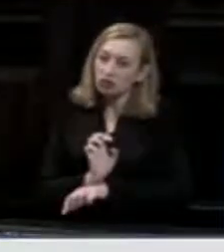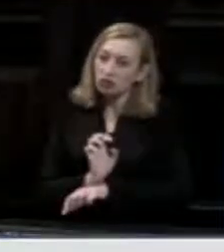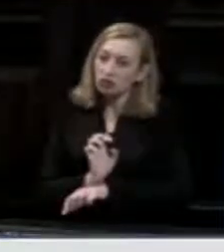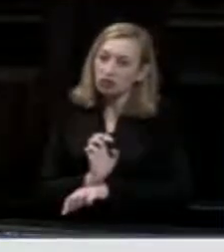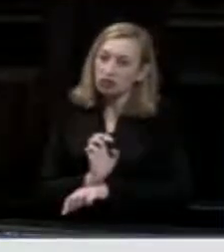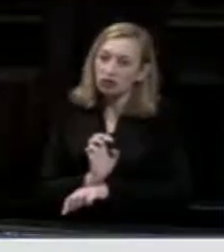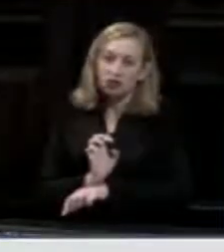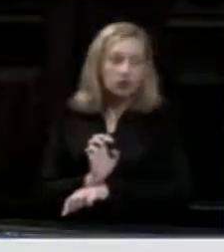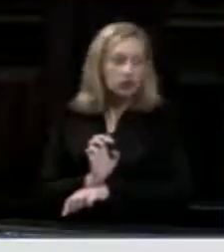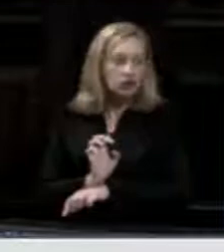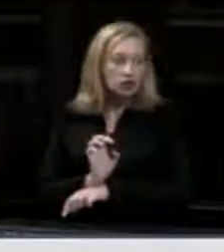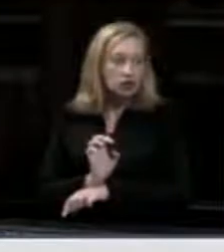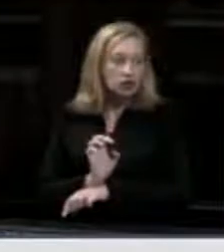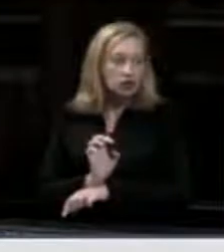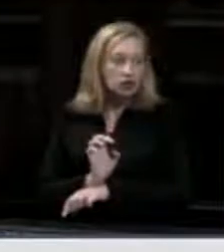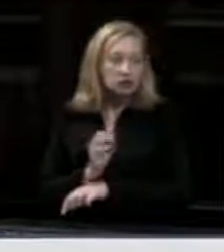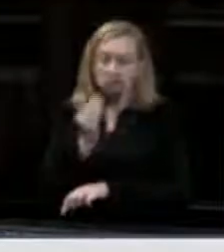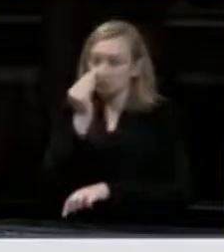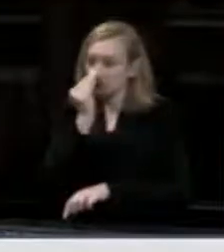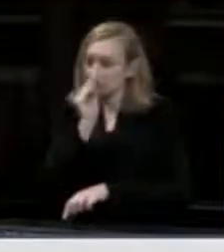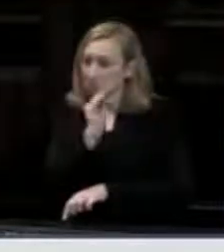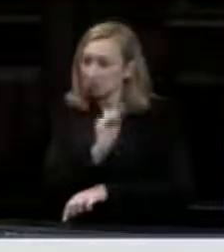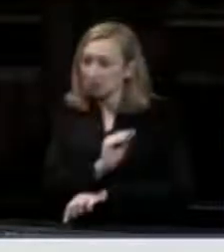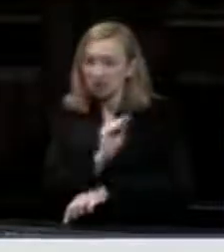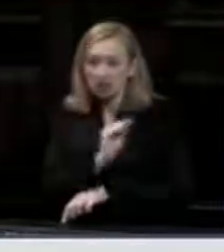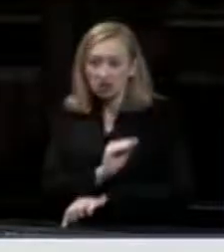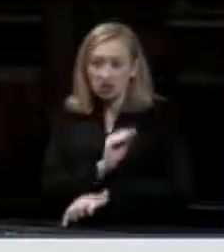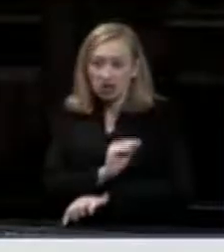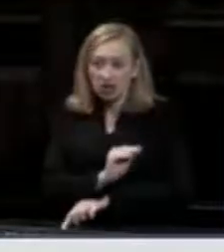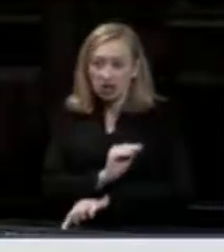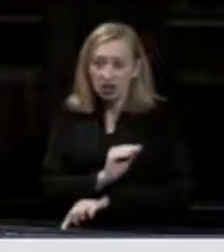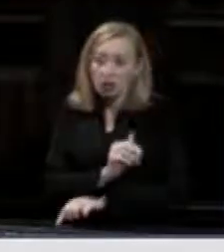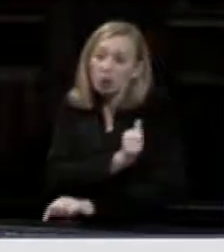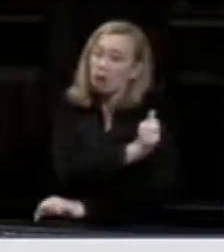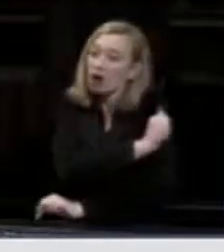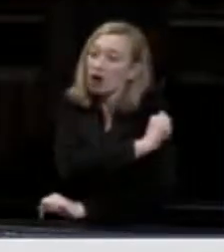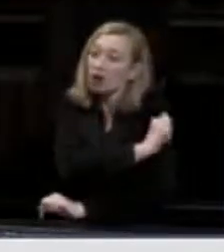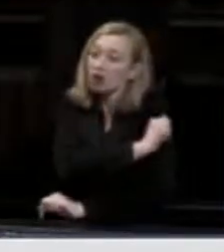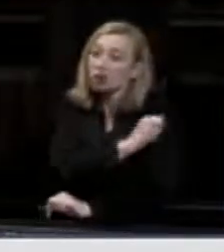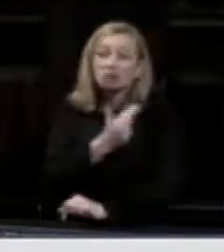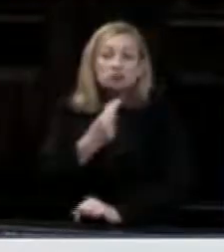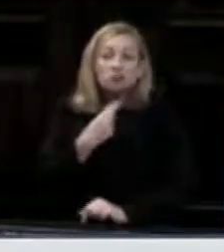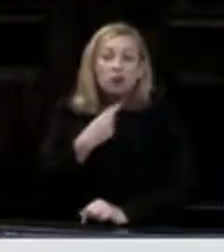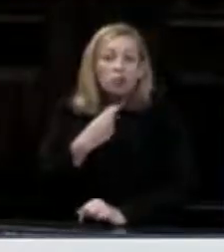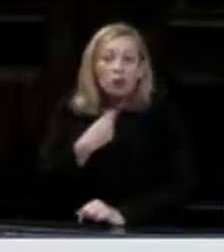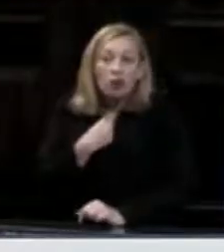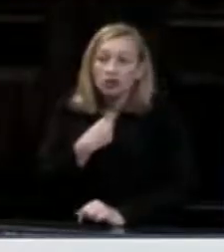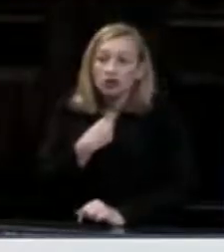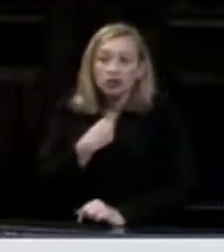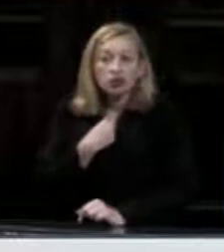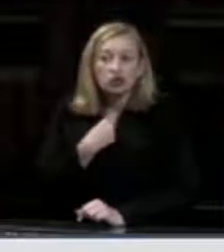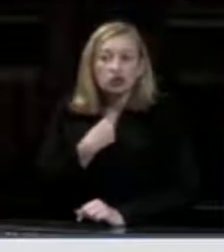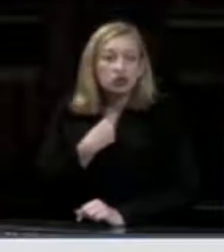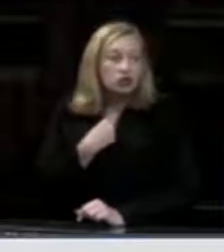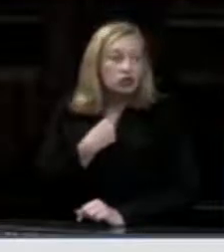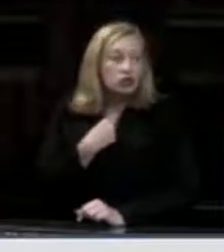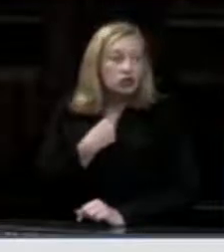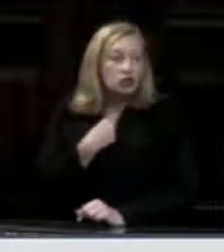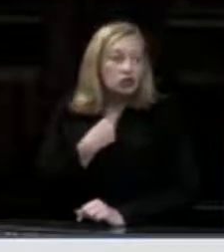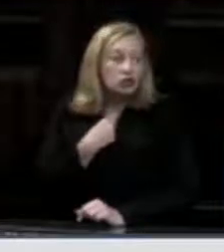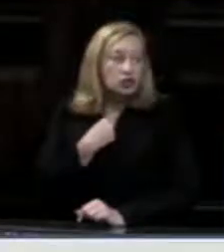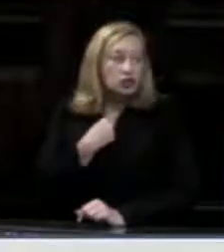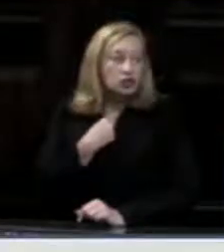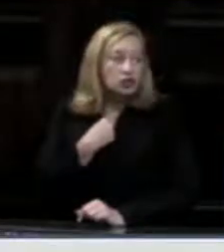serem vilipendiados e o aluno não pode deixar de